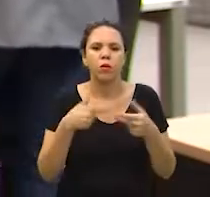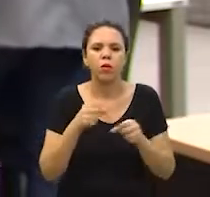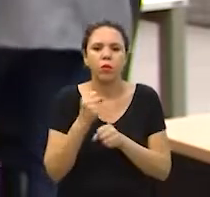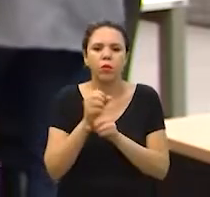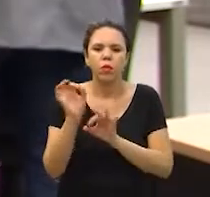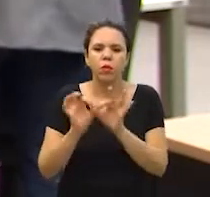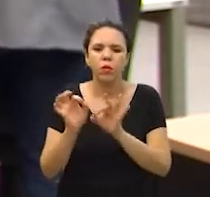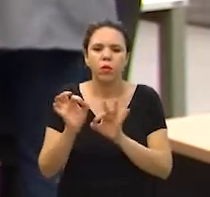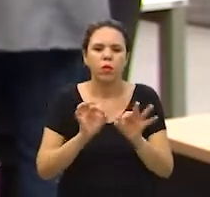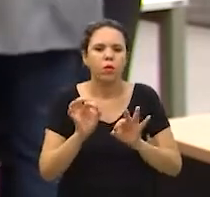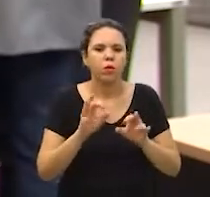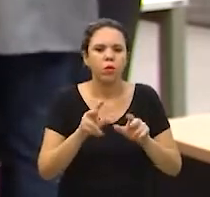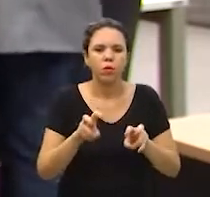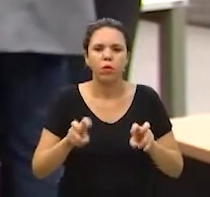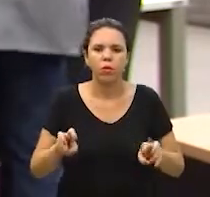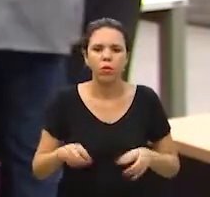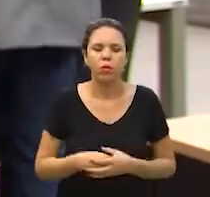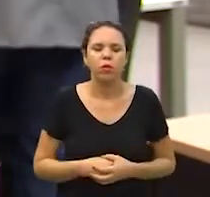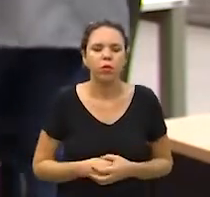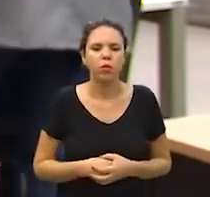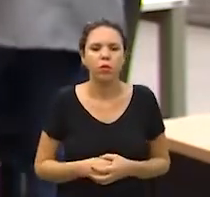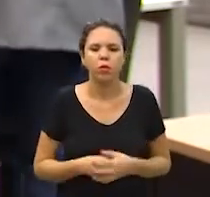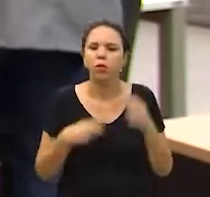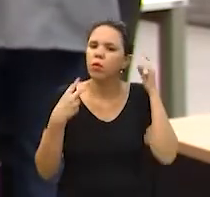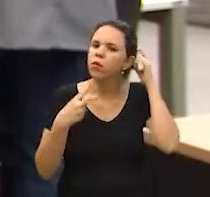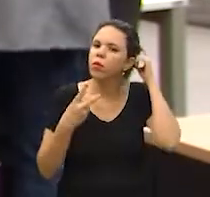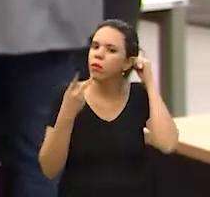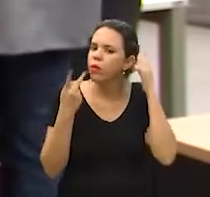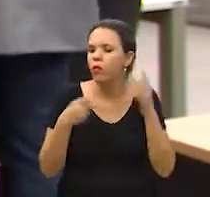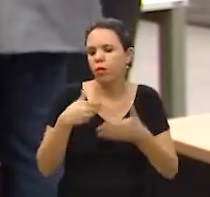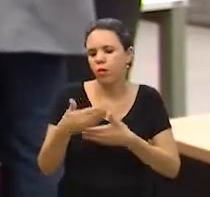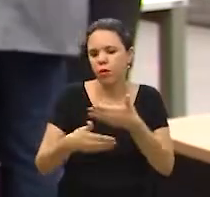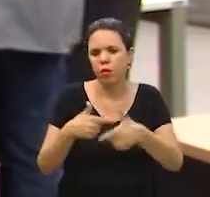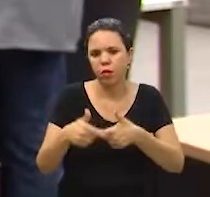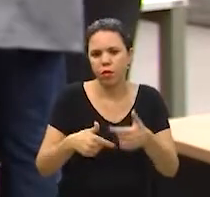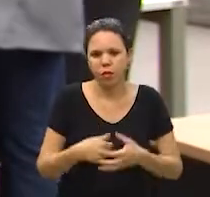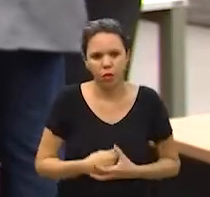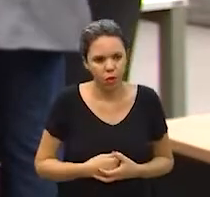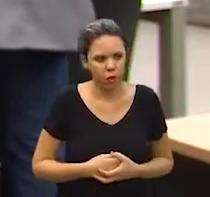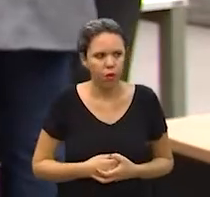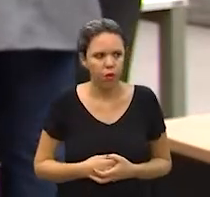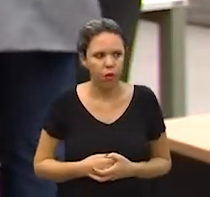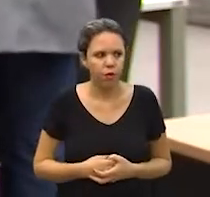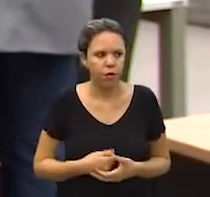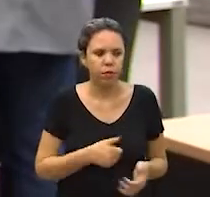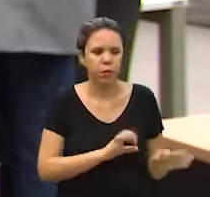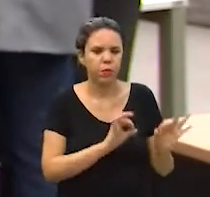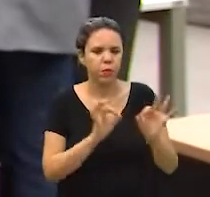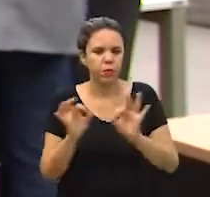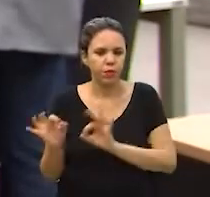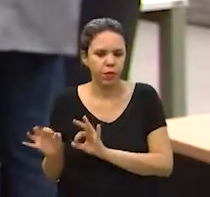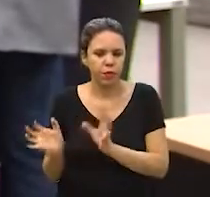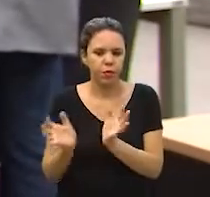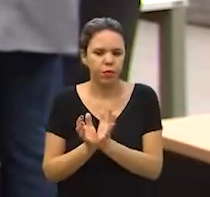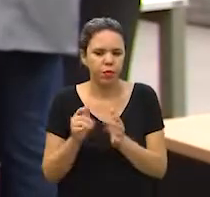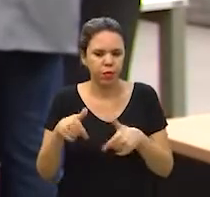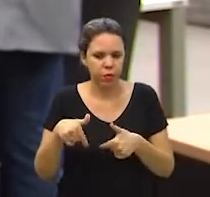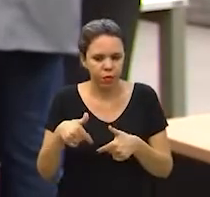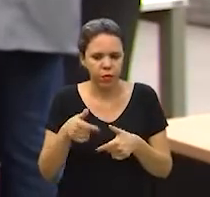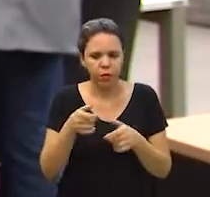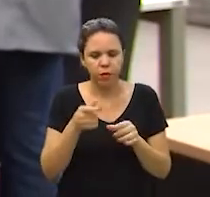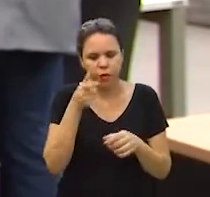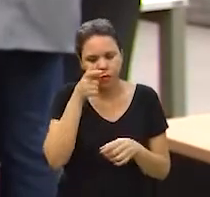melhorar o acabamento de todos os espaços. O parlamentar comentou os próximos trabalhos. Nós estamos acompanhando com essa